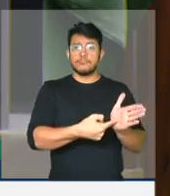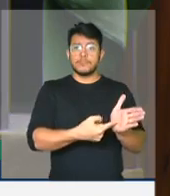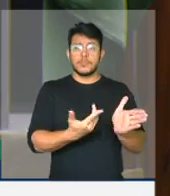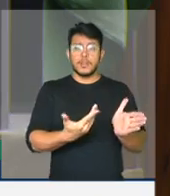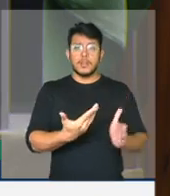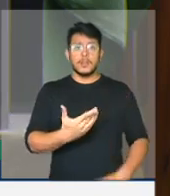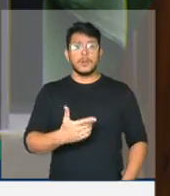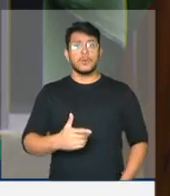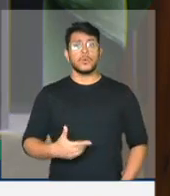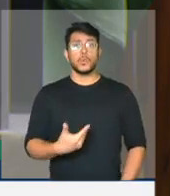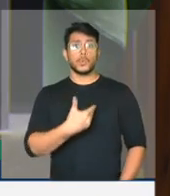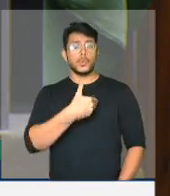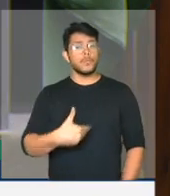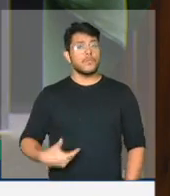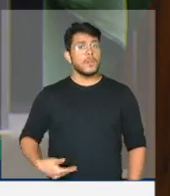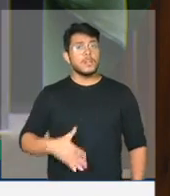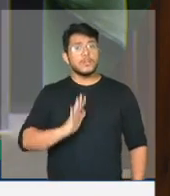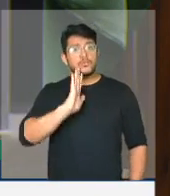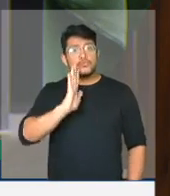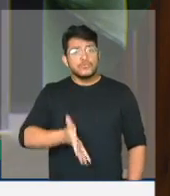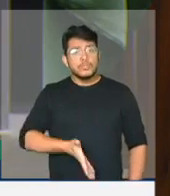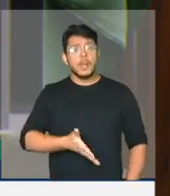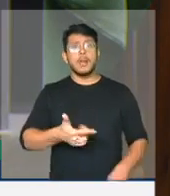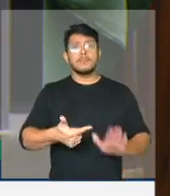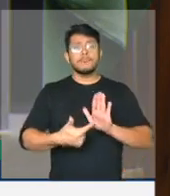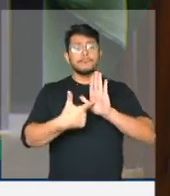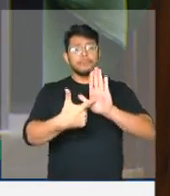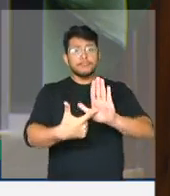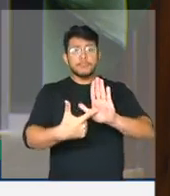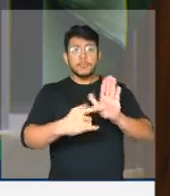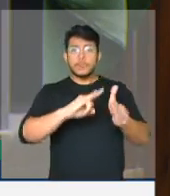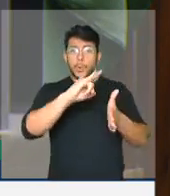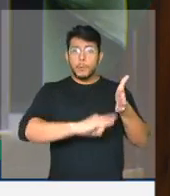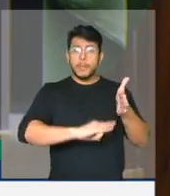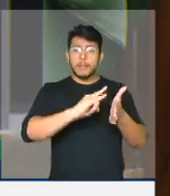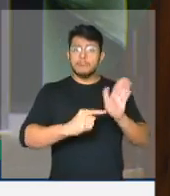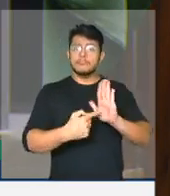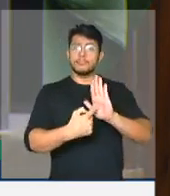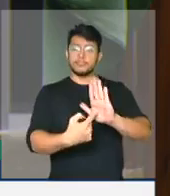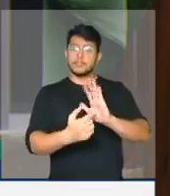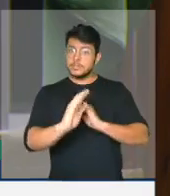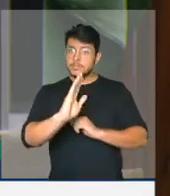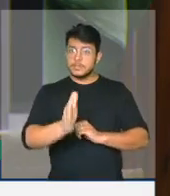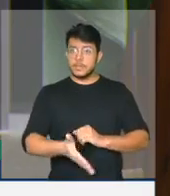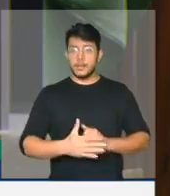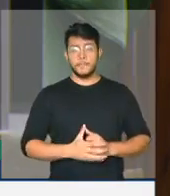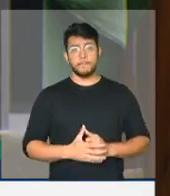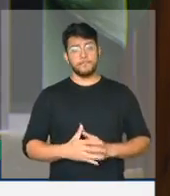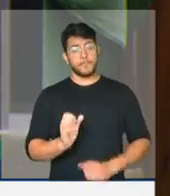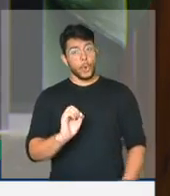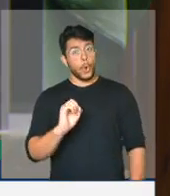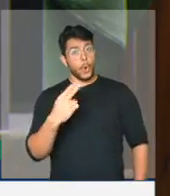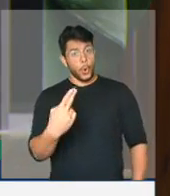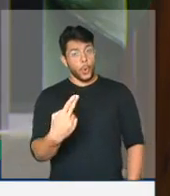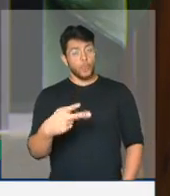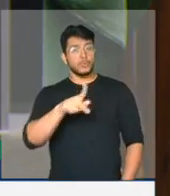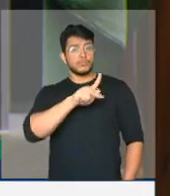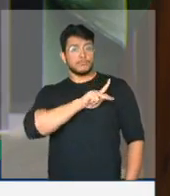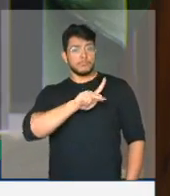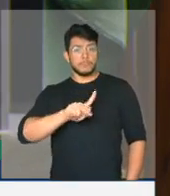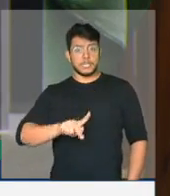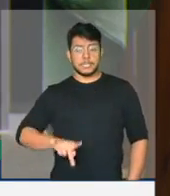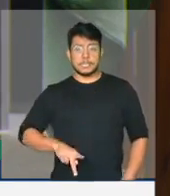se manifestou oficialmente, ou no mínimo, o que o presidente precisa fazer